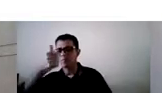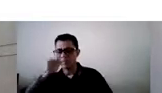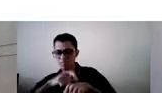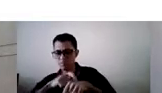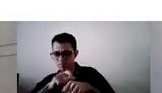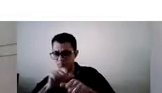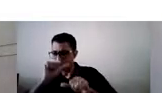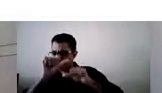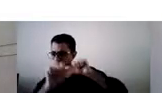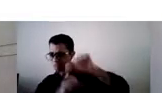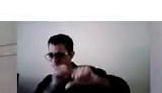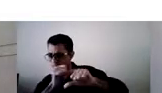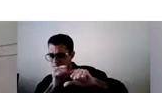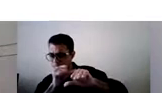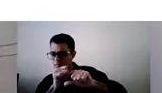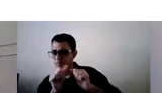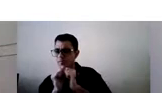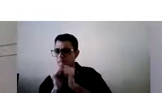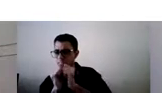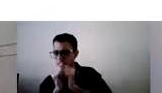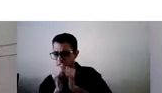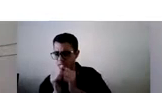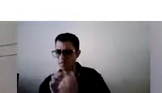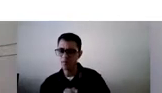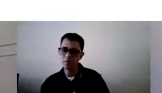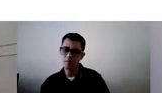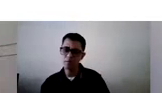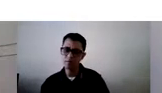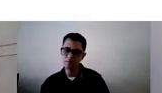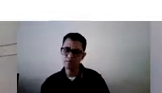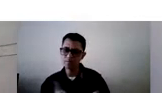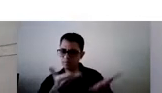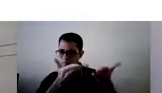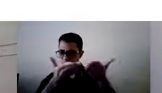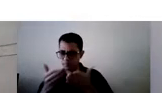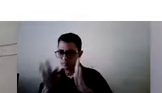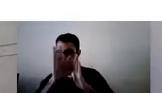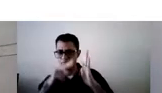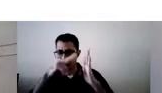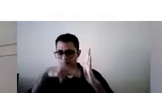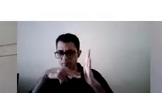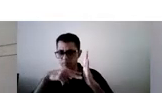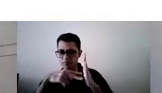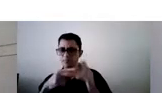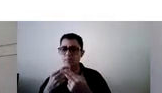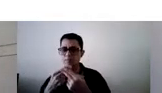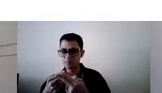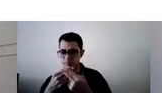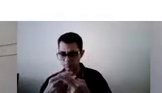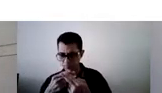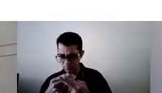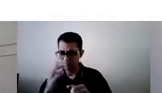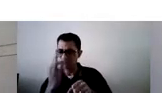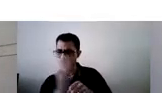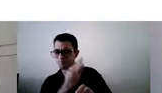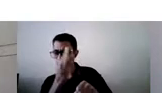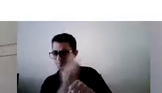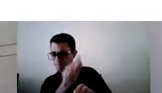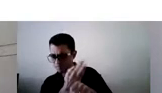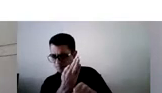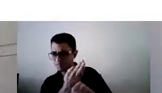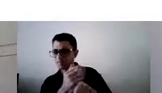momento, por essa turbulência, juntos. Então, eu trouxe esse texto. Paciência na turbulência, sabedoria